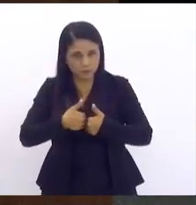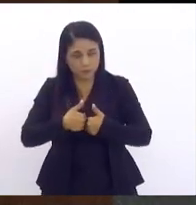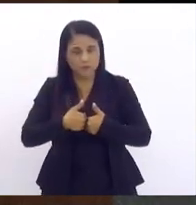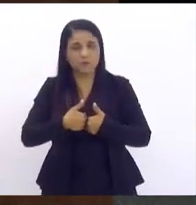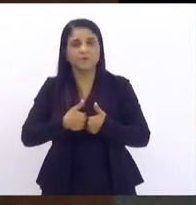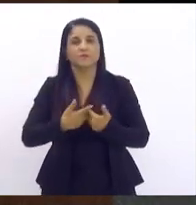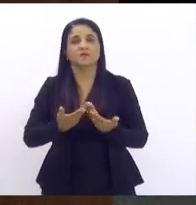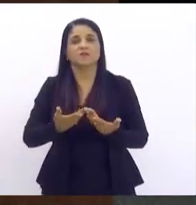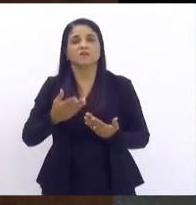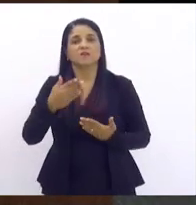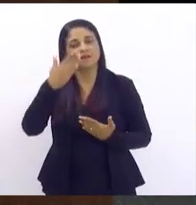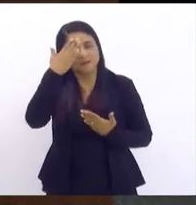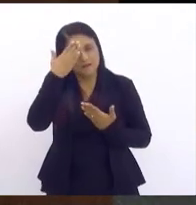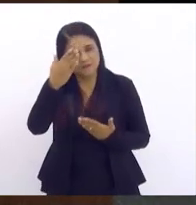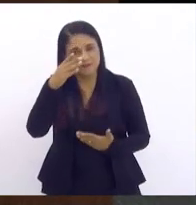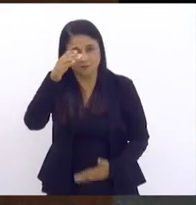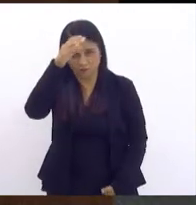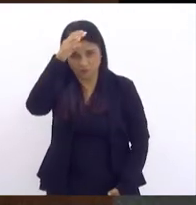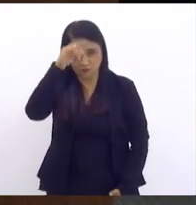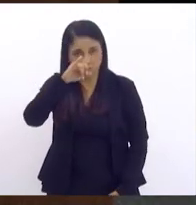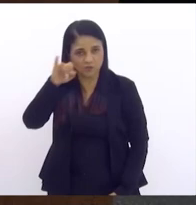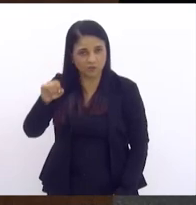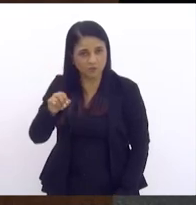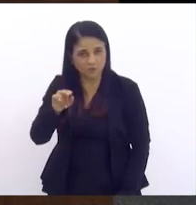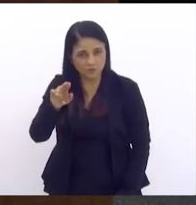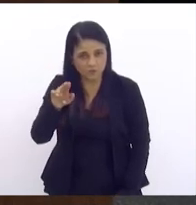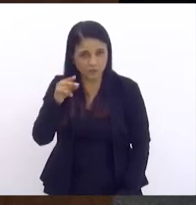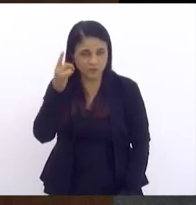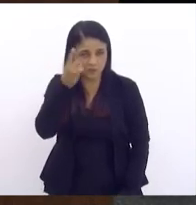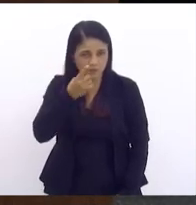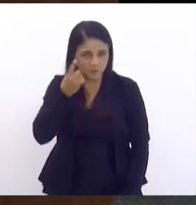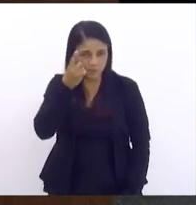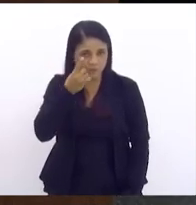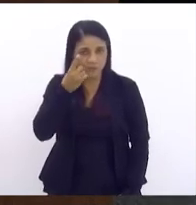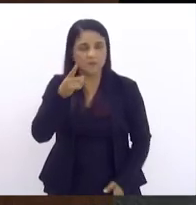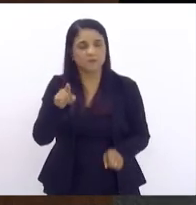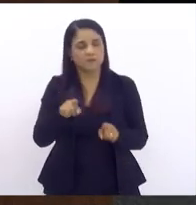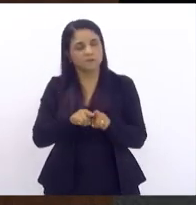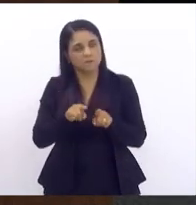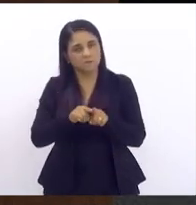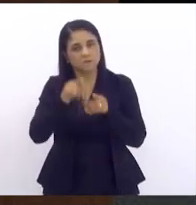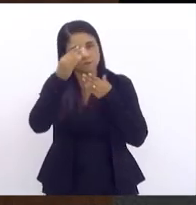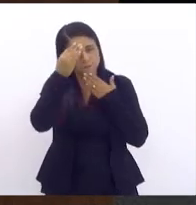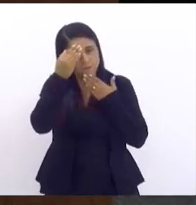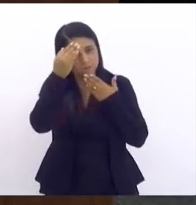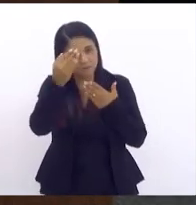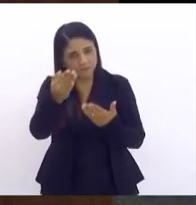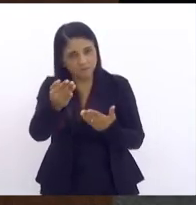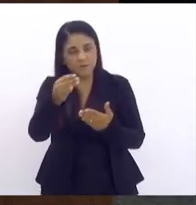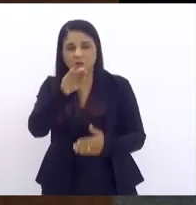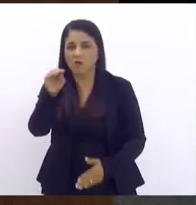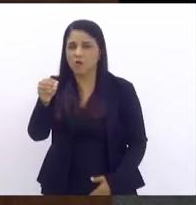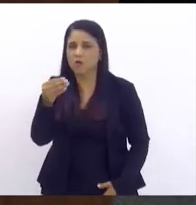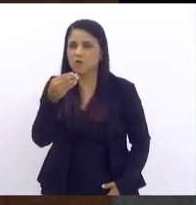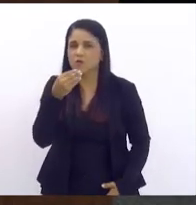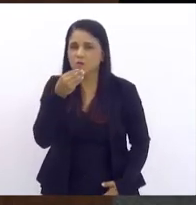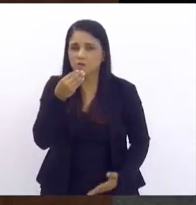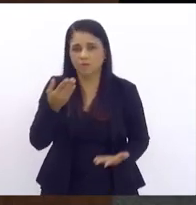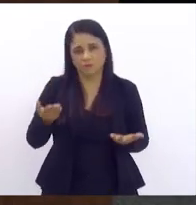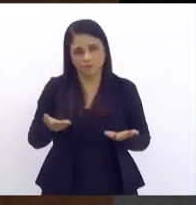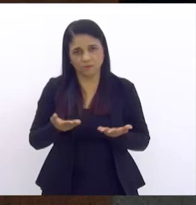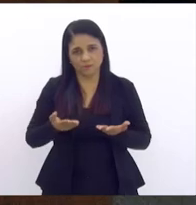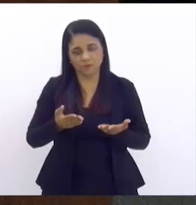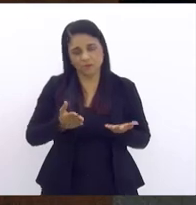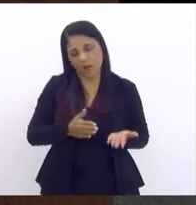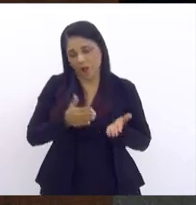agradecer à deputada Tia Ju pela iniciativa e também agradecer a oportunidade de estar ao